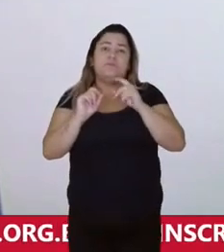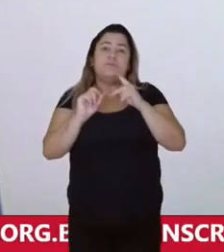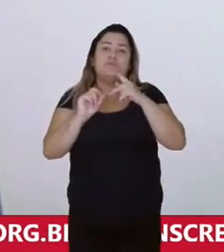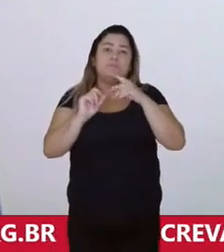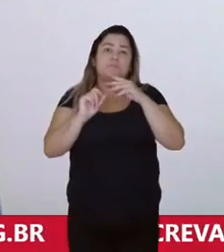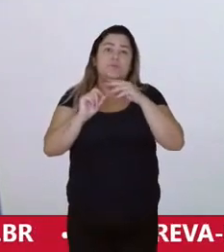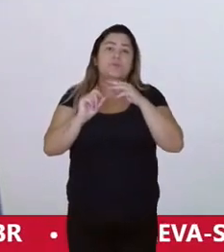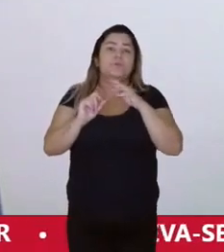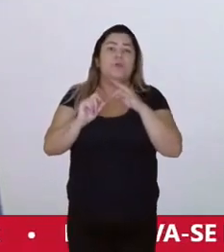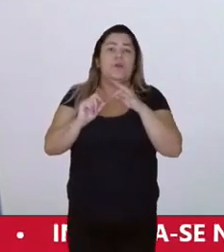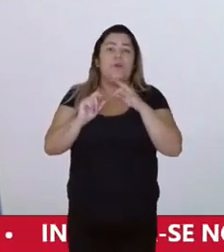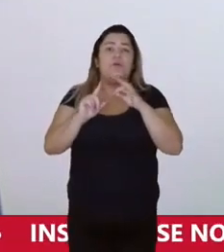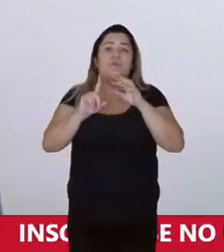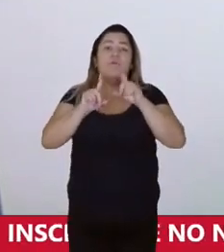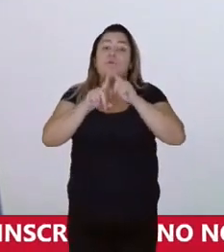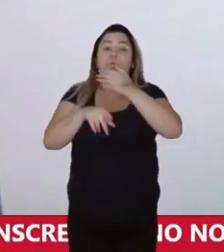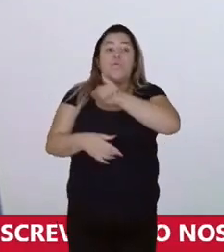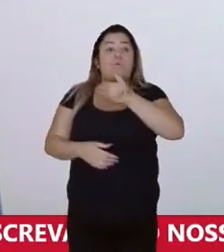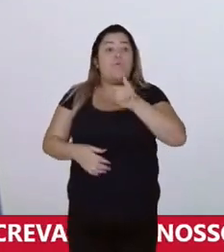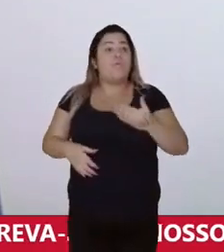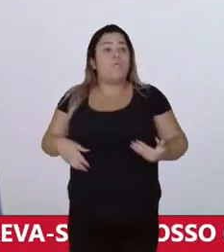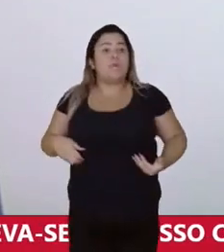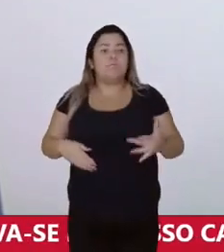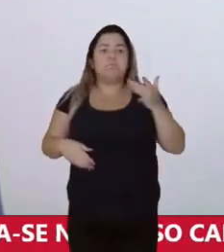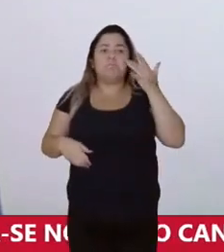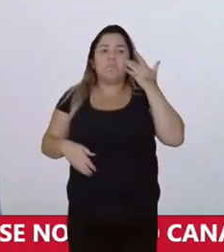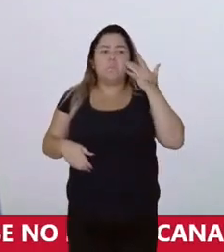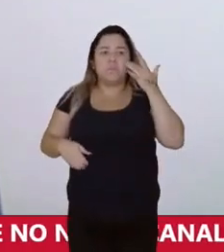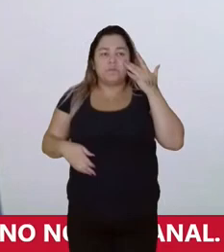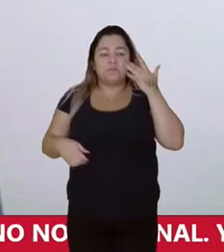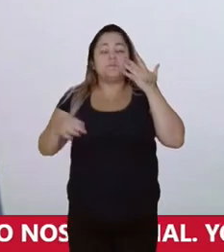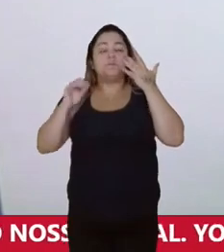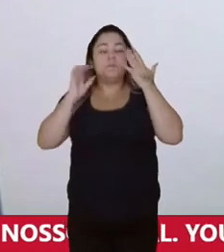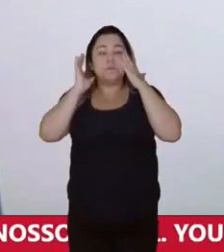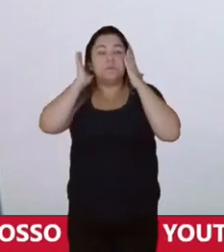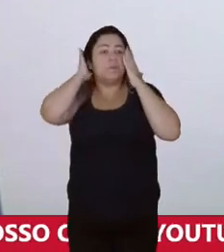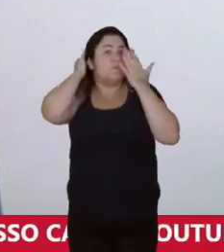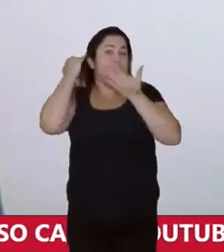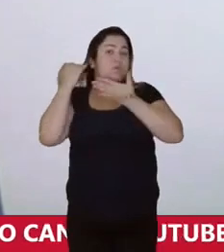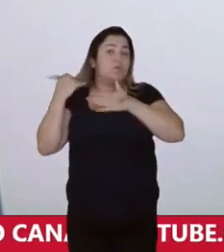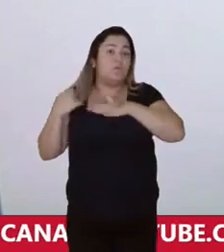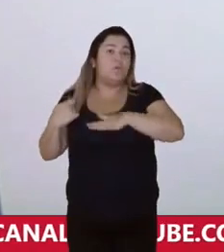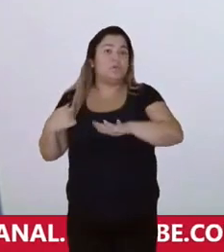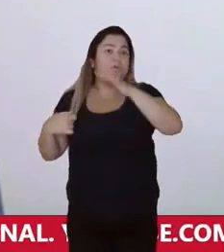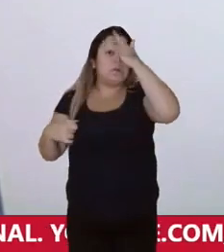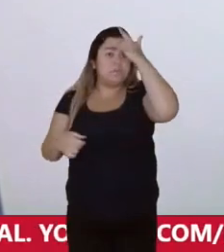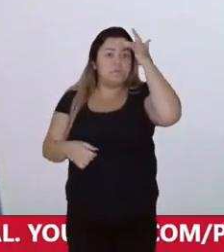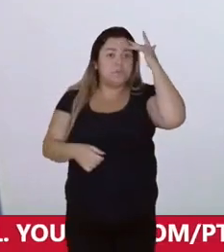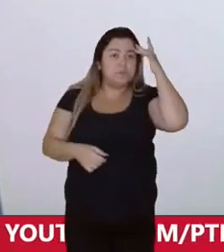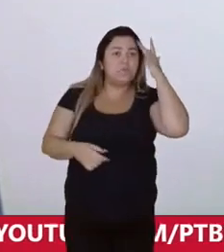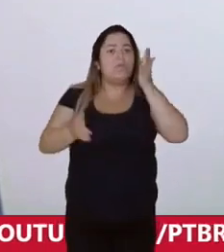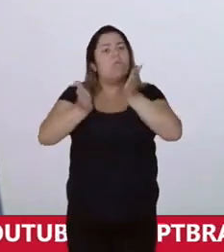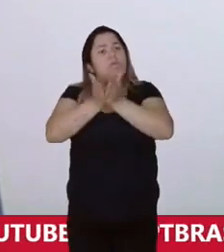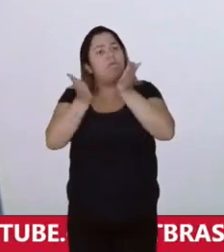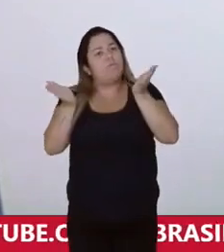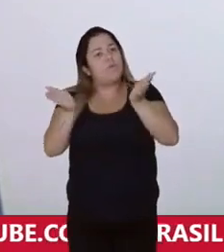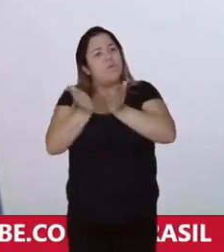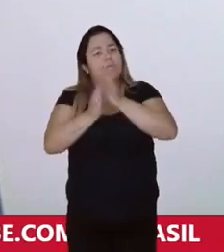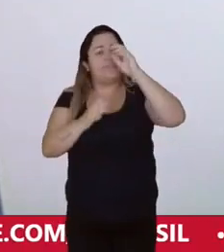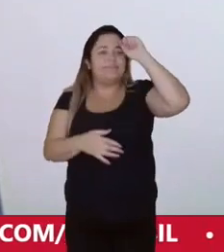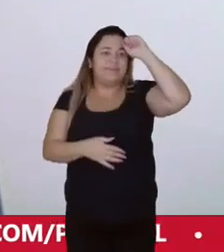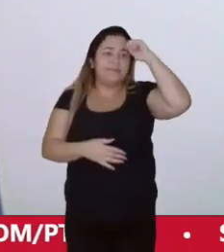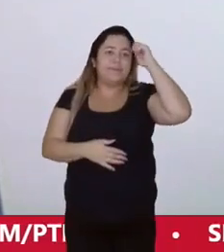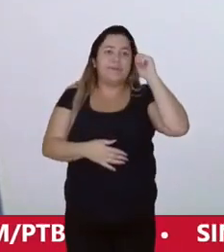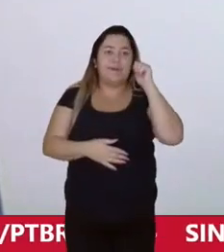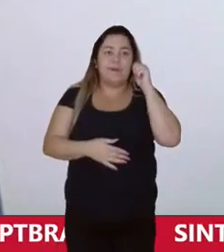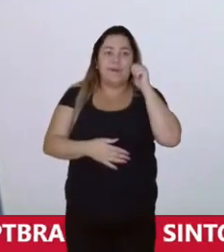um governo onde nós sabemos que não gosta de maneira alguma das pessoas, de pobres, de negros, de mulheres,